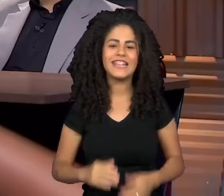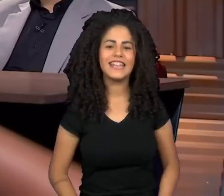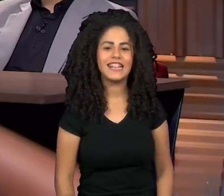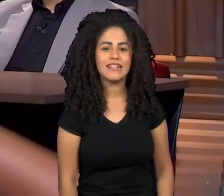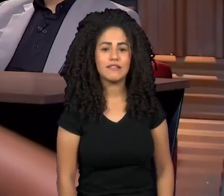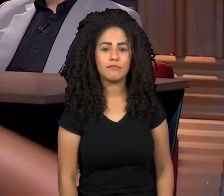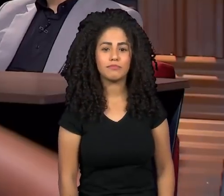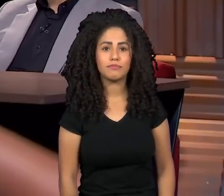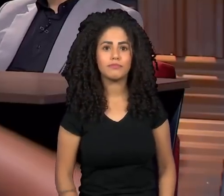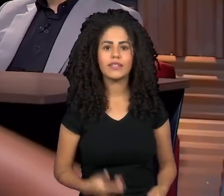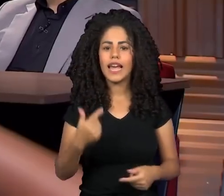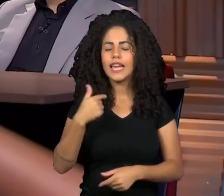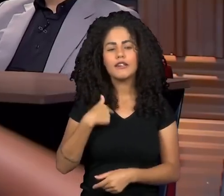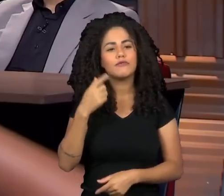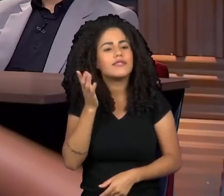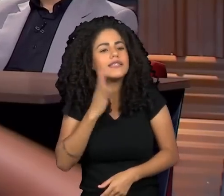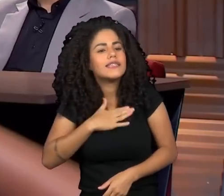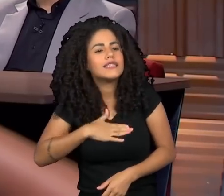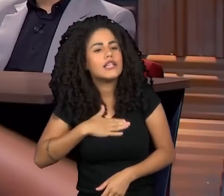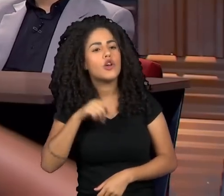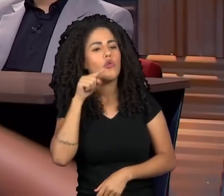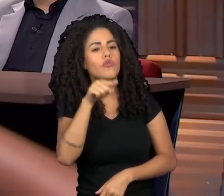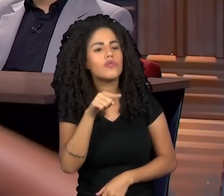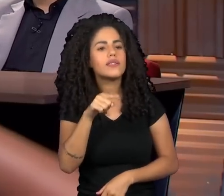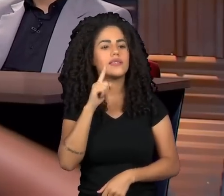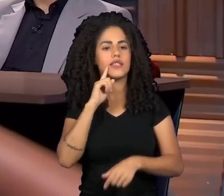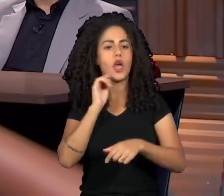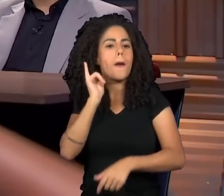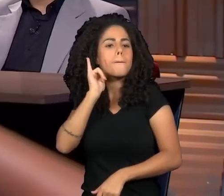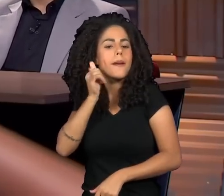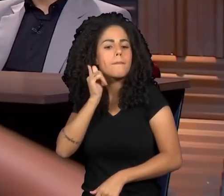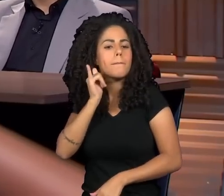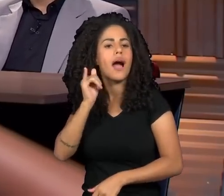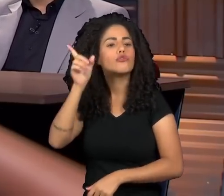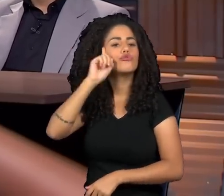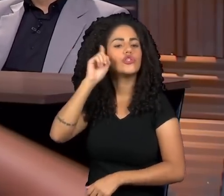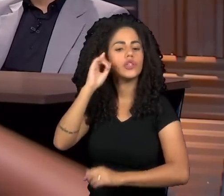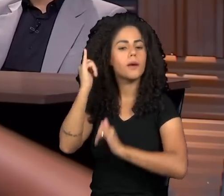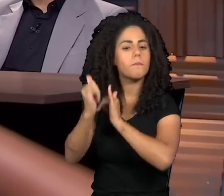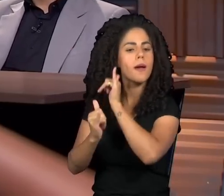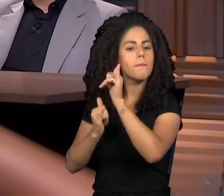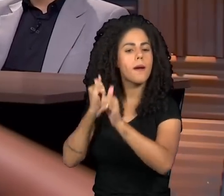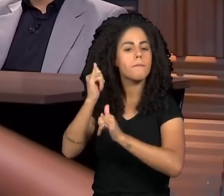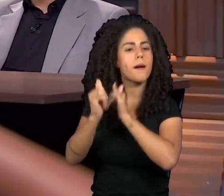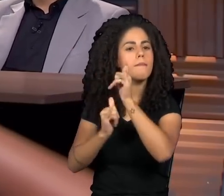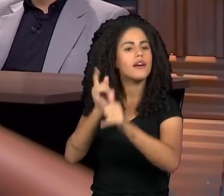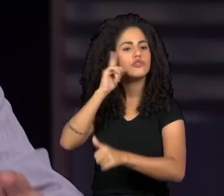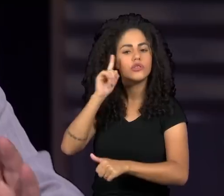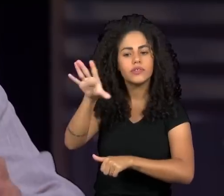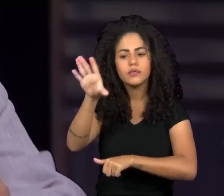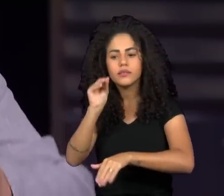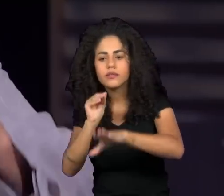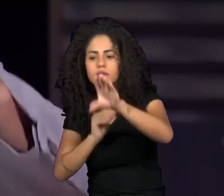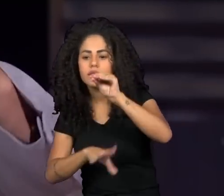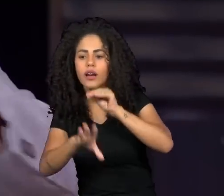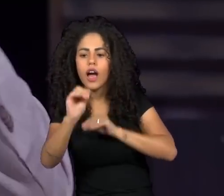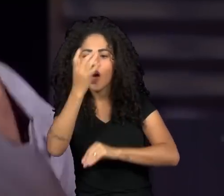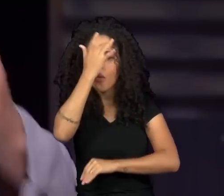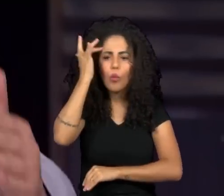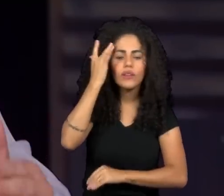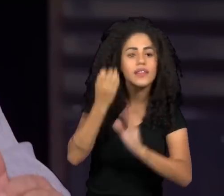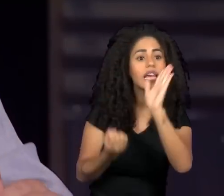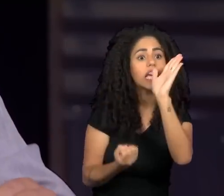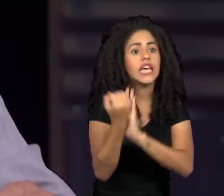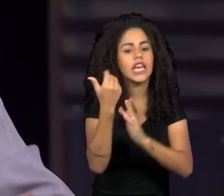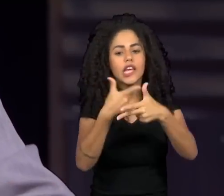Uma coisa que eu curto muito que você faz é narrações da realidade. Sim. Você pega esses fatos absurdos e cria uma